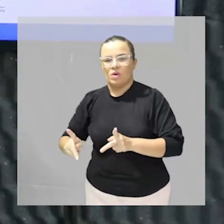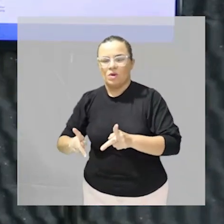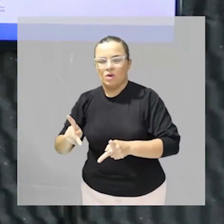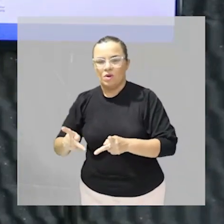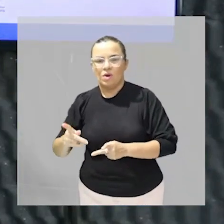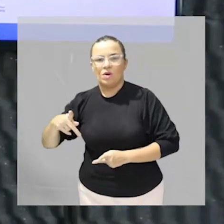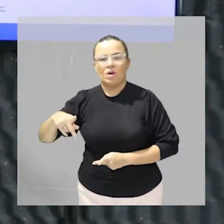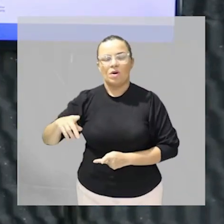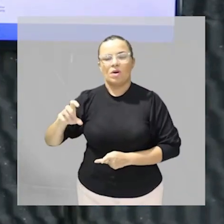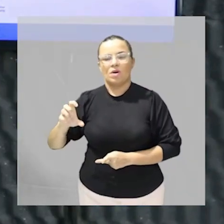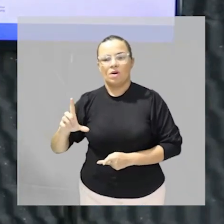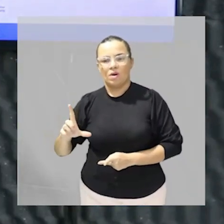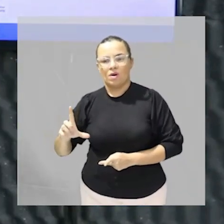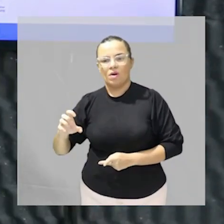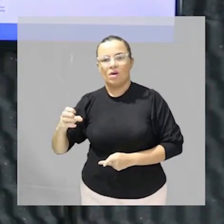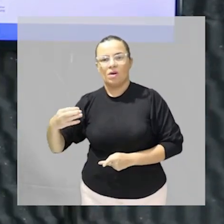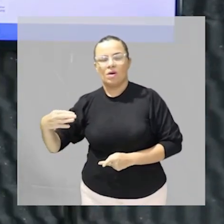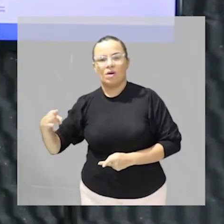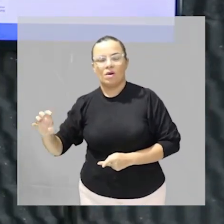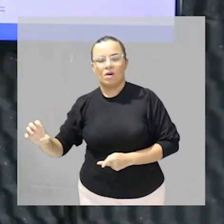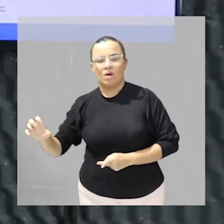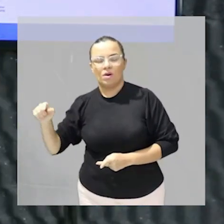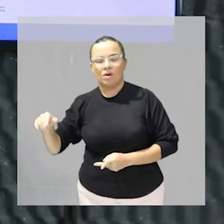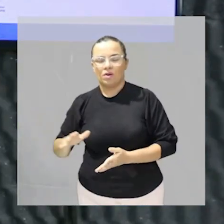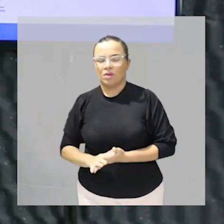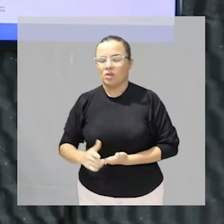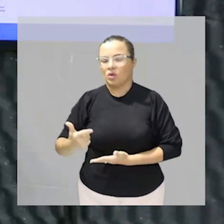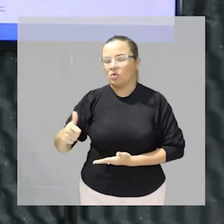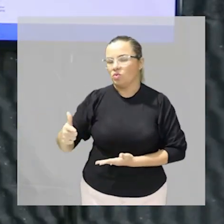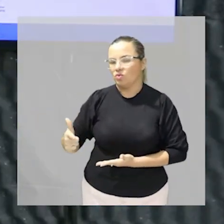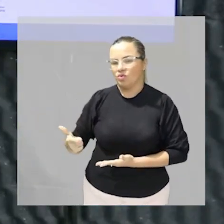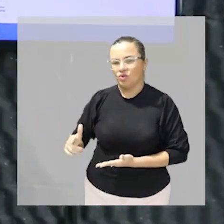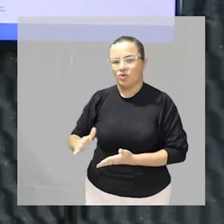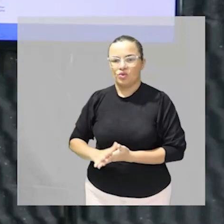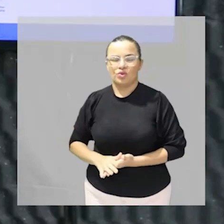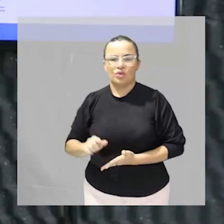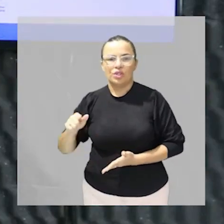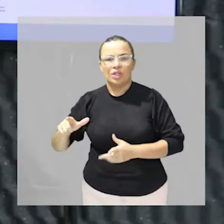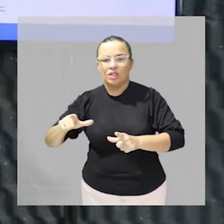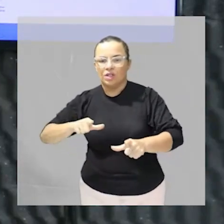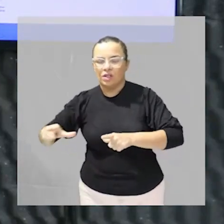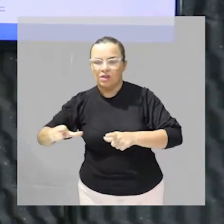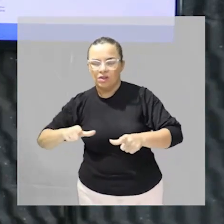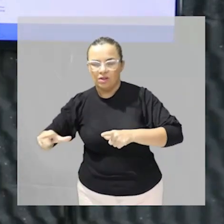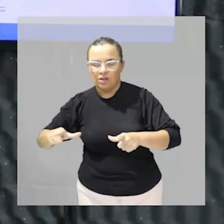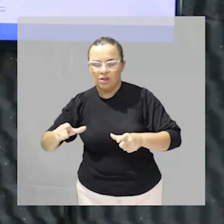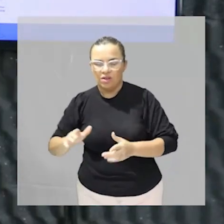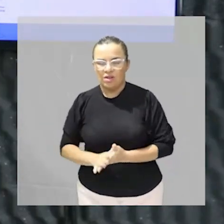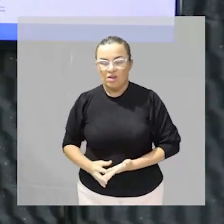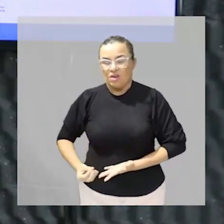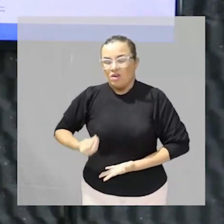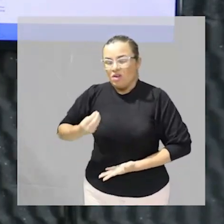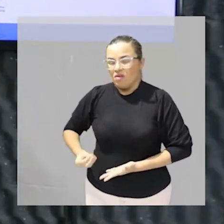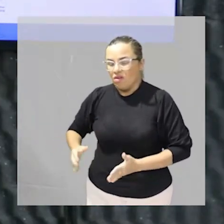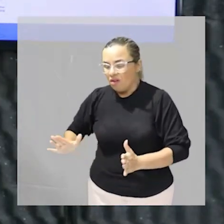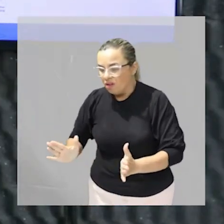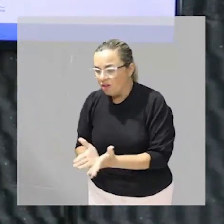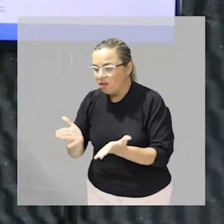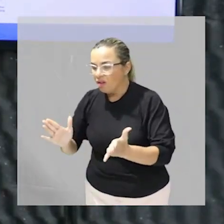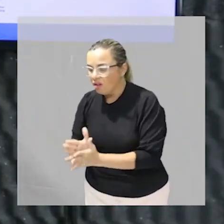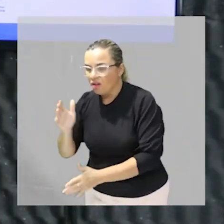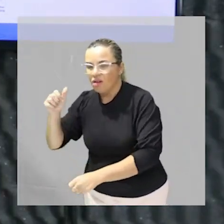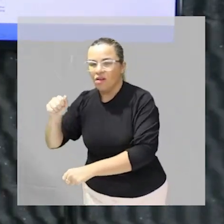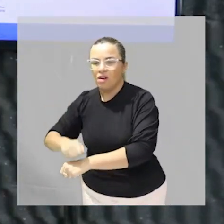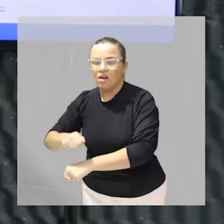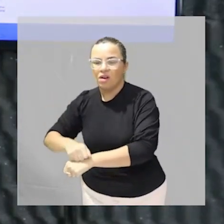nas cidades, despossuídos de empregos, vivendo uma situação de miséria social, os irmãos Gracos,